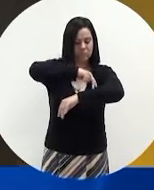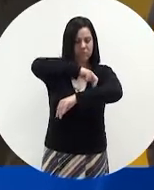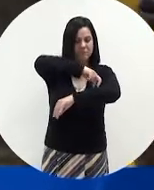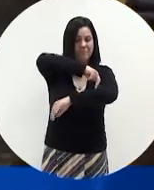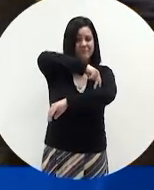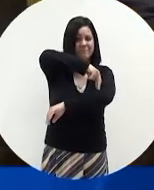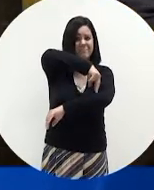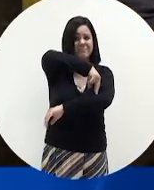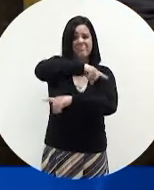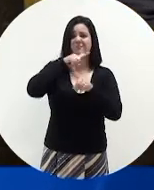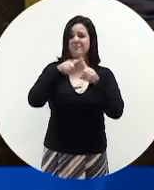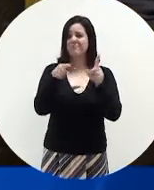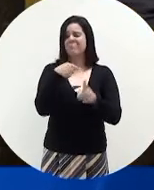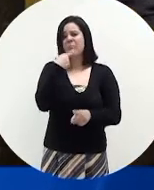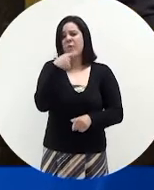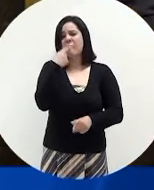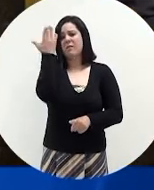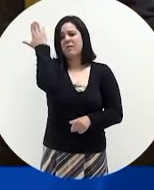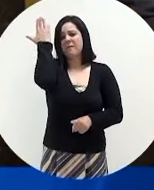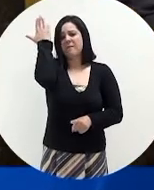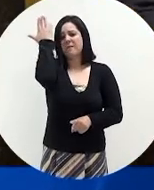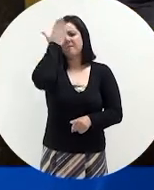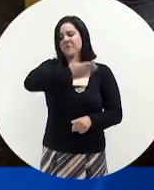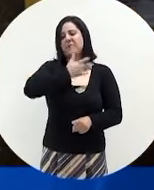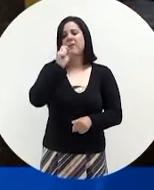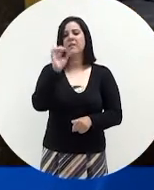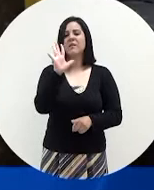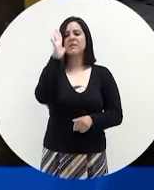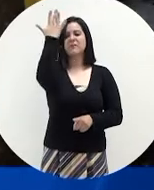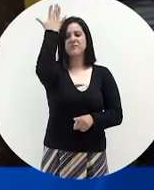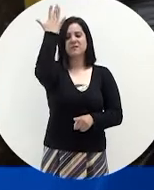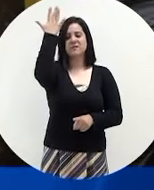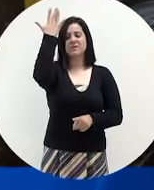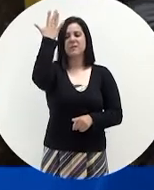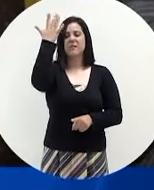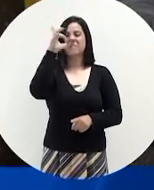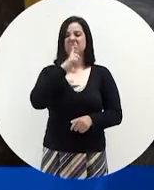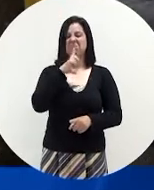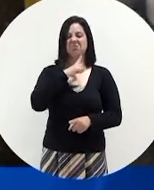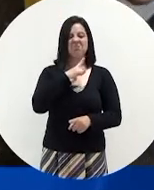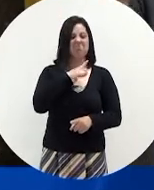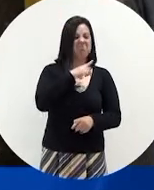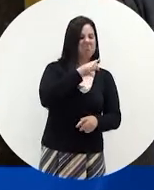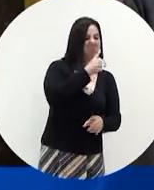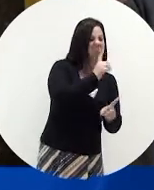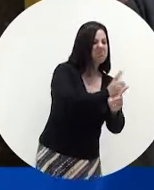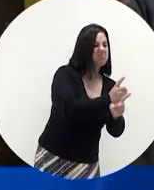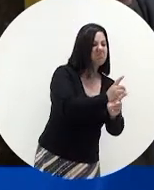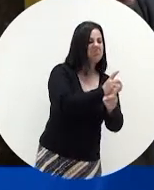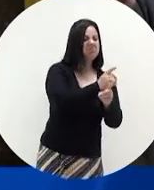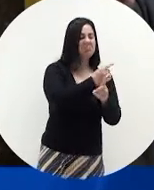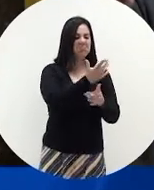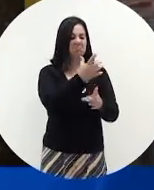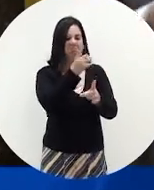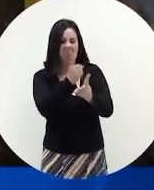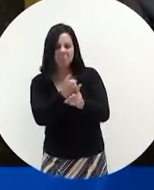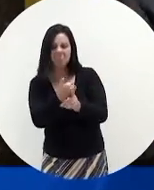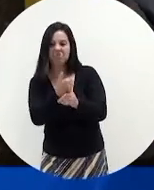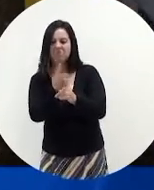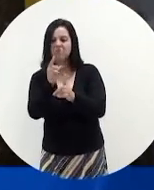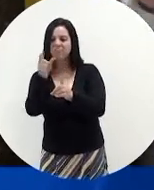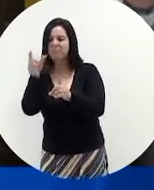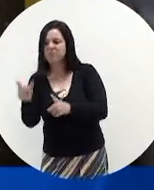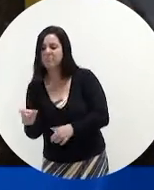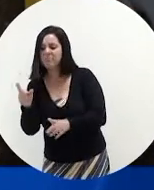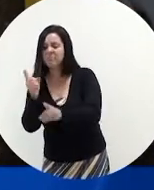macaco 2, o macaco 3, o semi-homem 1, o semi-homem 2, até chegar no homem. E eles